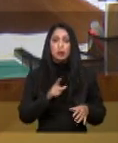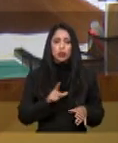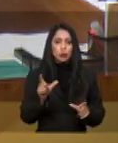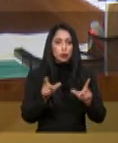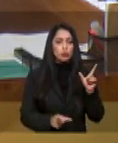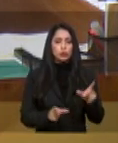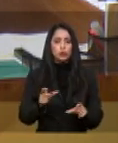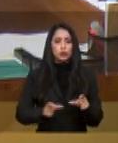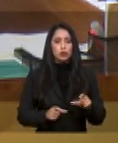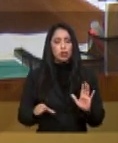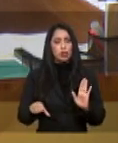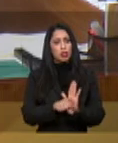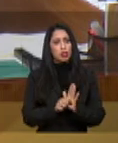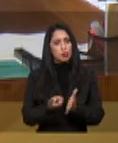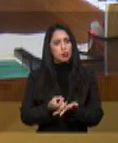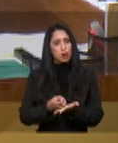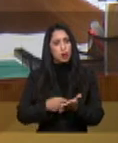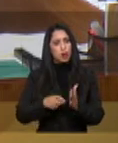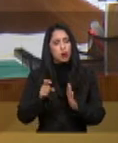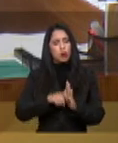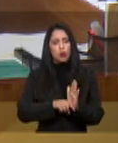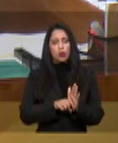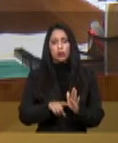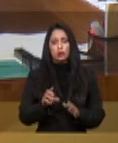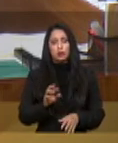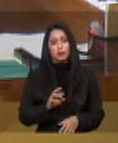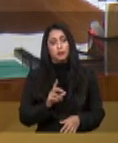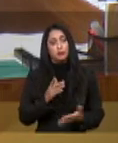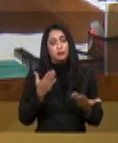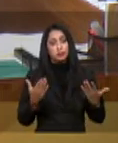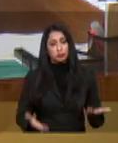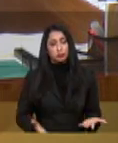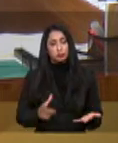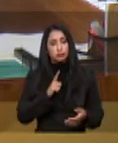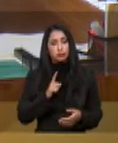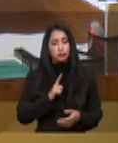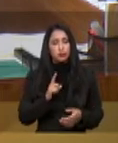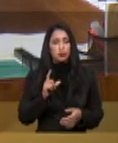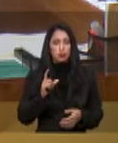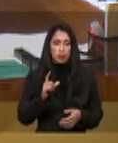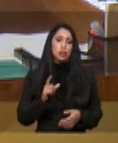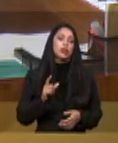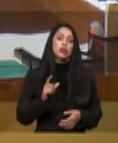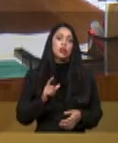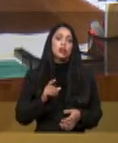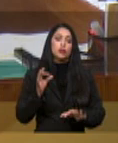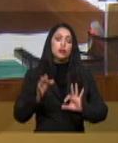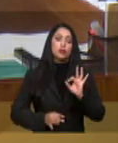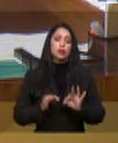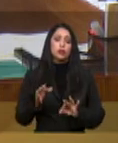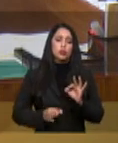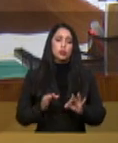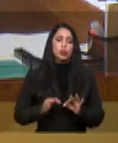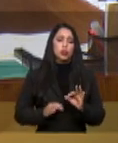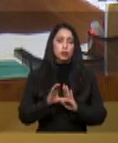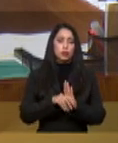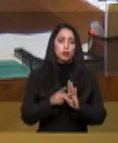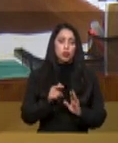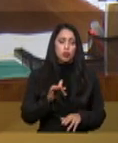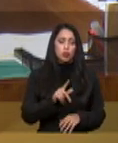do crime de sonegação de contribuição previdenciária, a natureza funcional do bem jurídico tutelado pelo artigo 337-A do Código Penal e